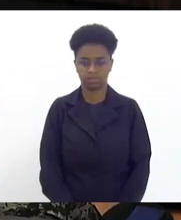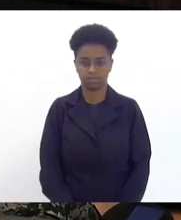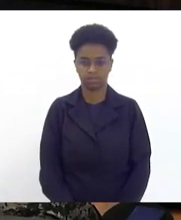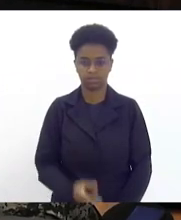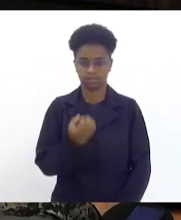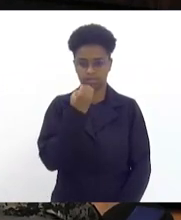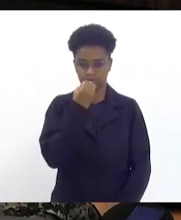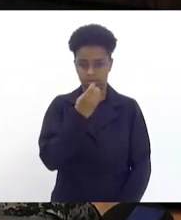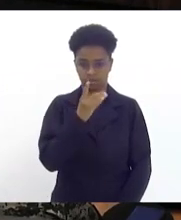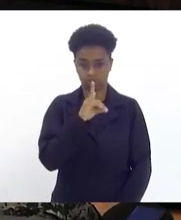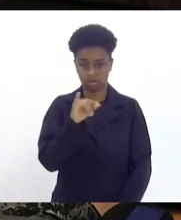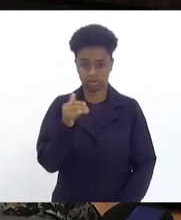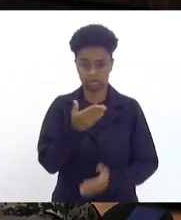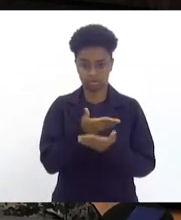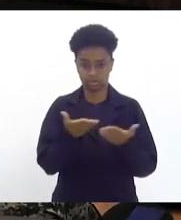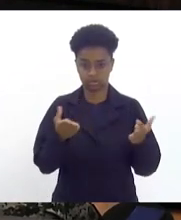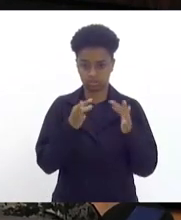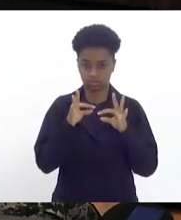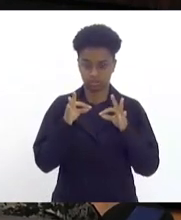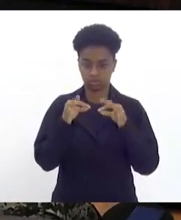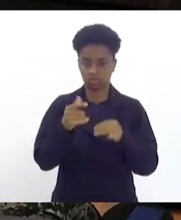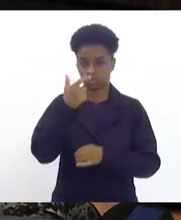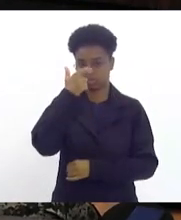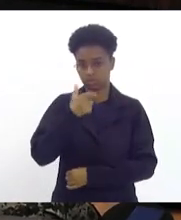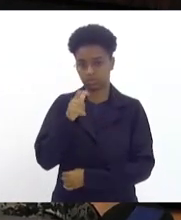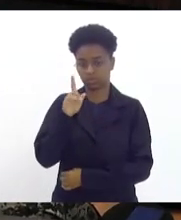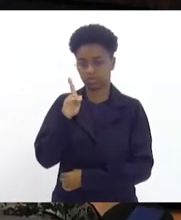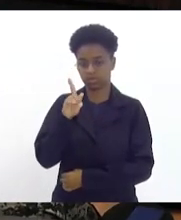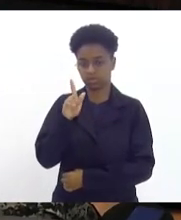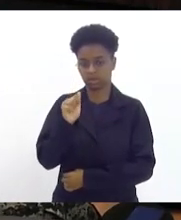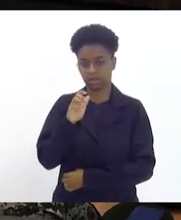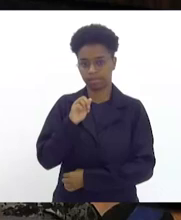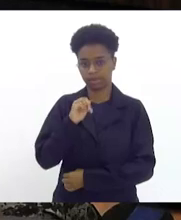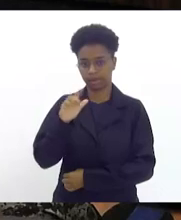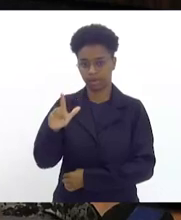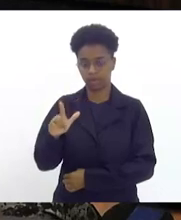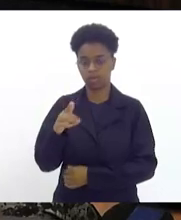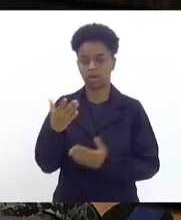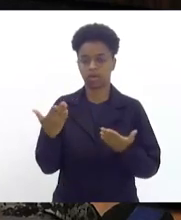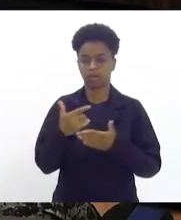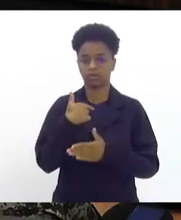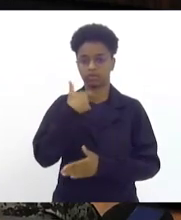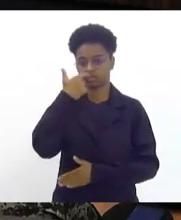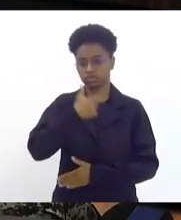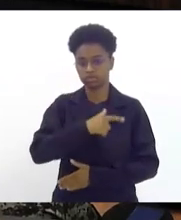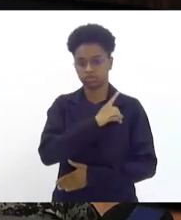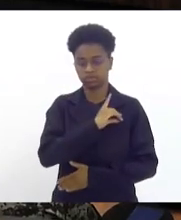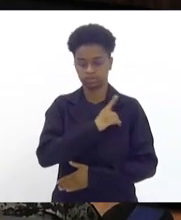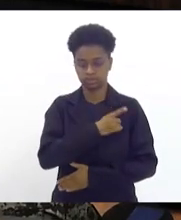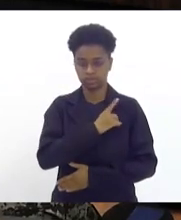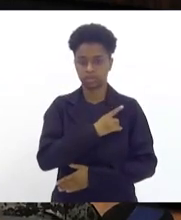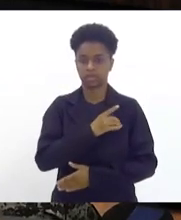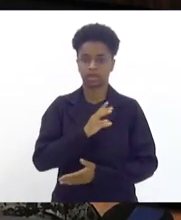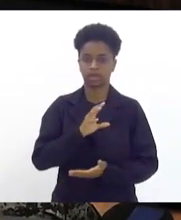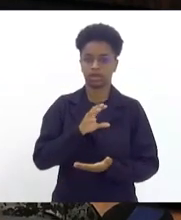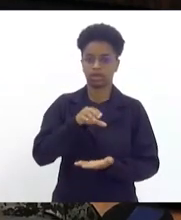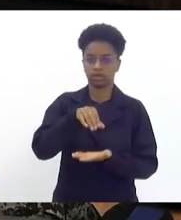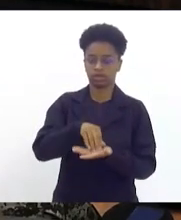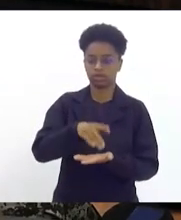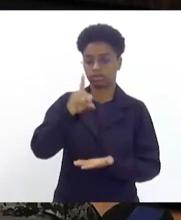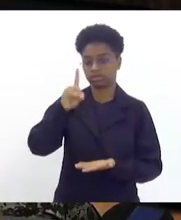Bom dia a todos meu nome é Gabriel Fernando sou o atual delegado diretor do primeiro DPA cumprimentando